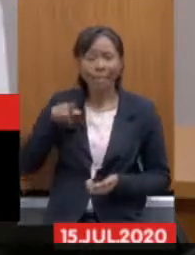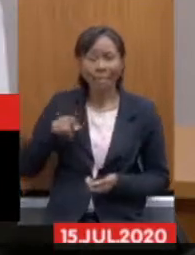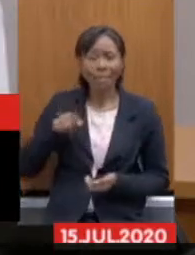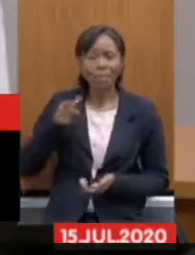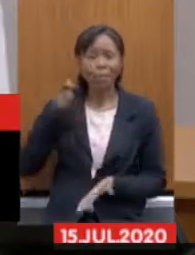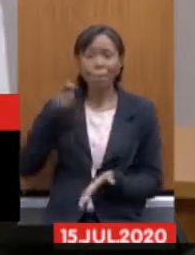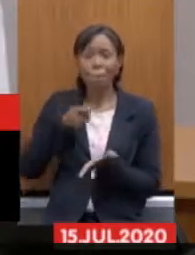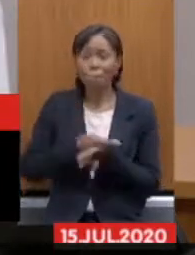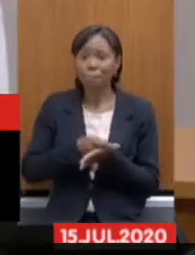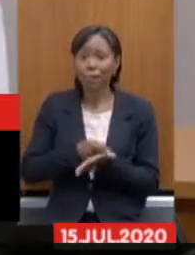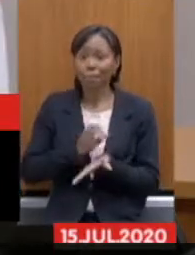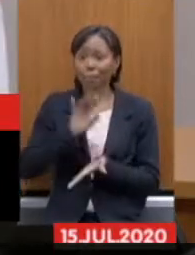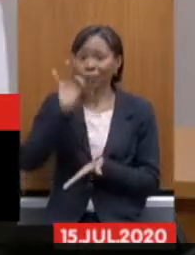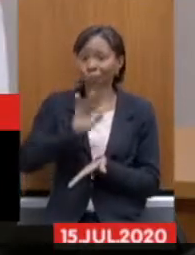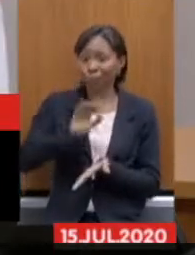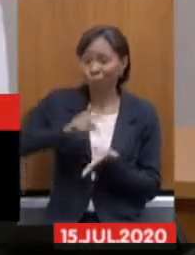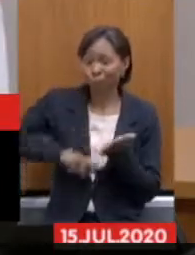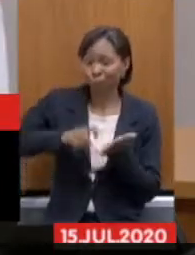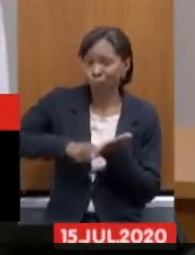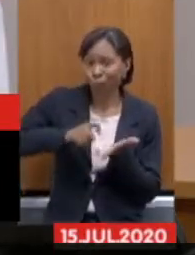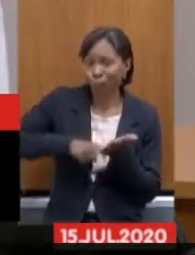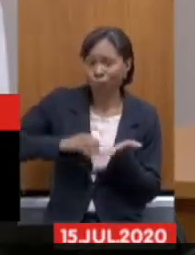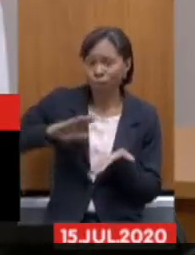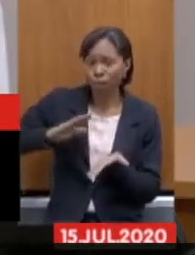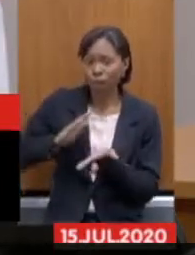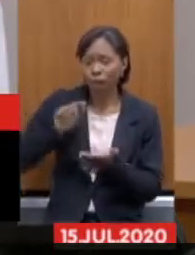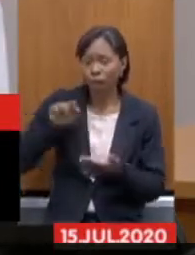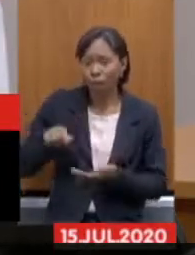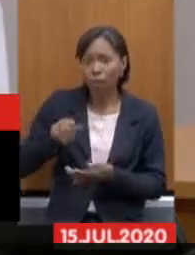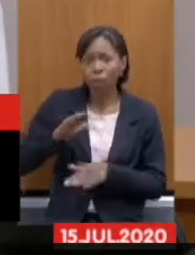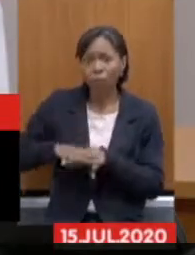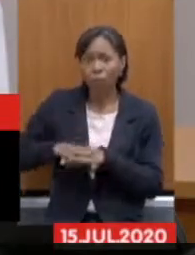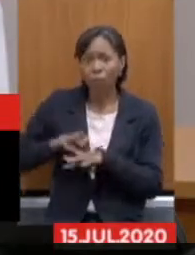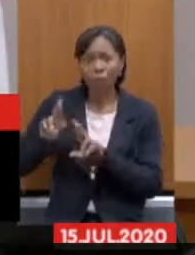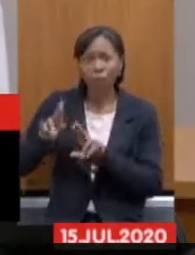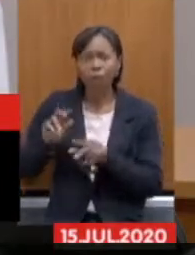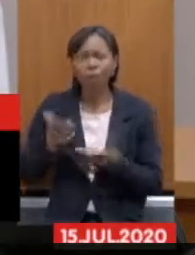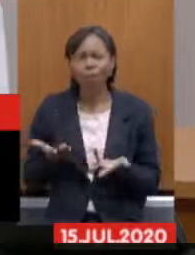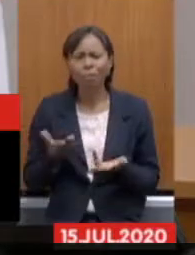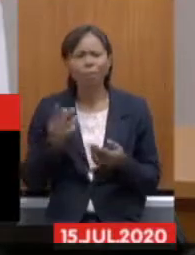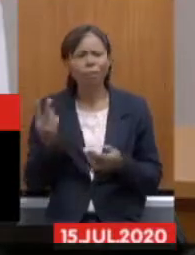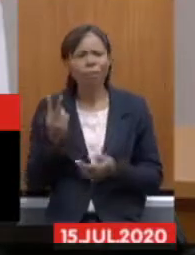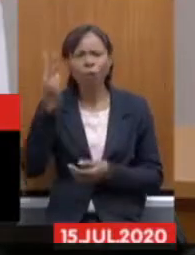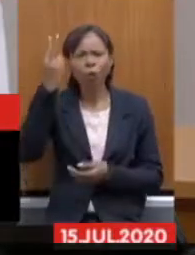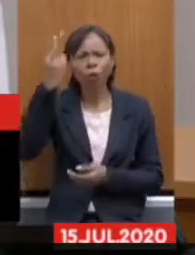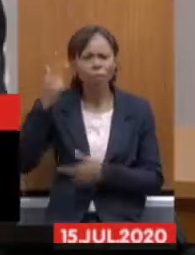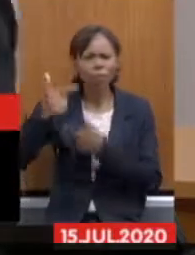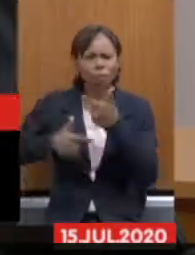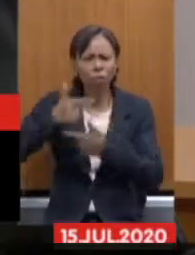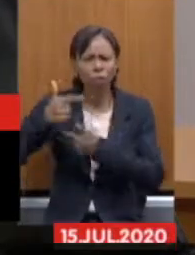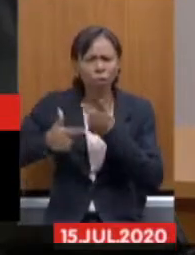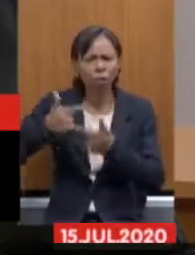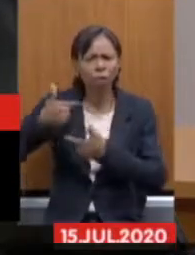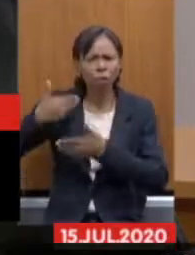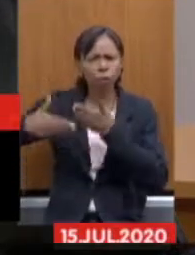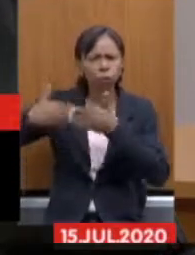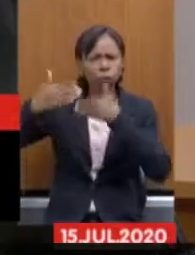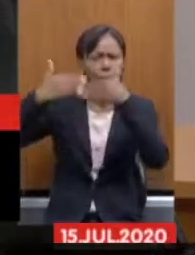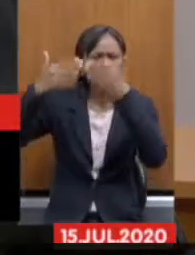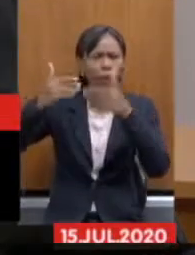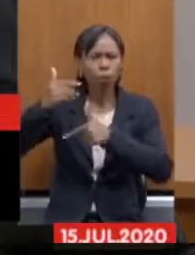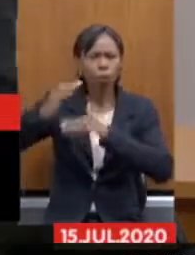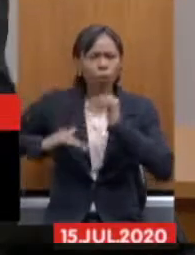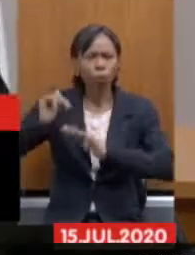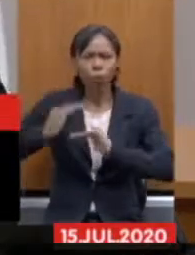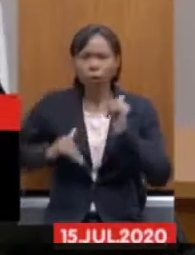retirar os trabalhadores mas não há por trás disso também uma valorização da carreira profissional e